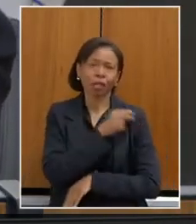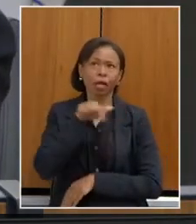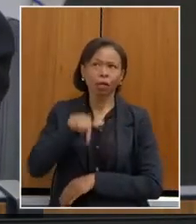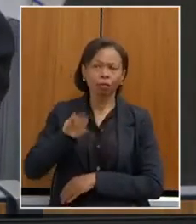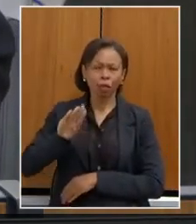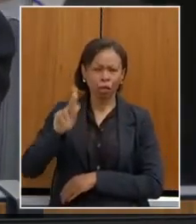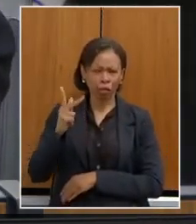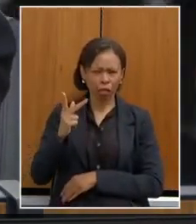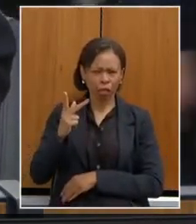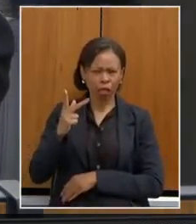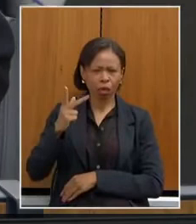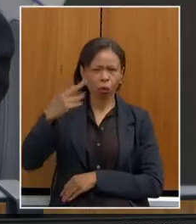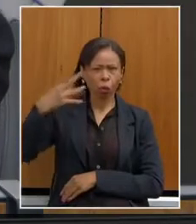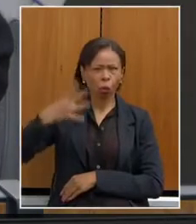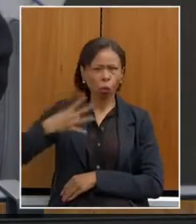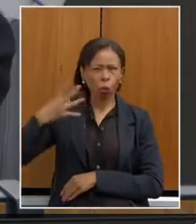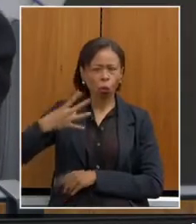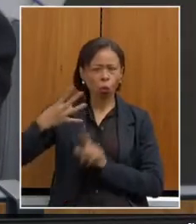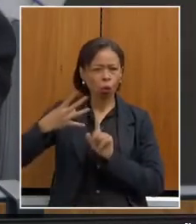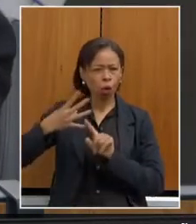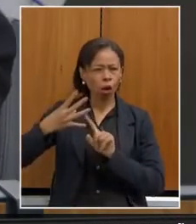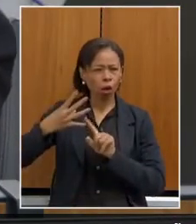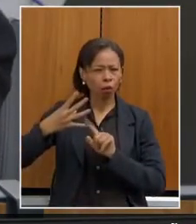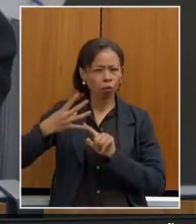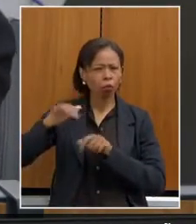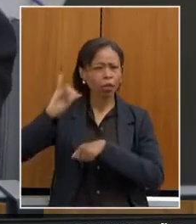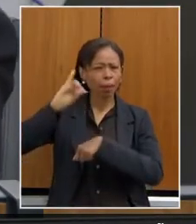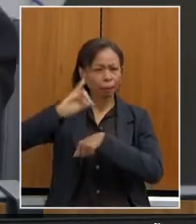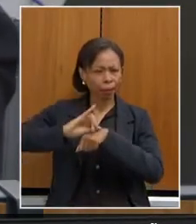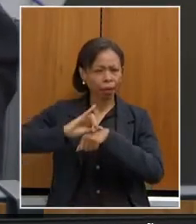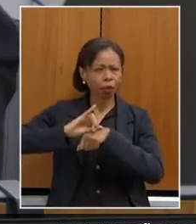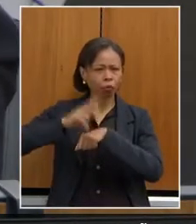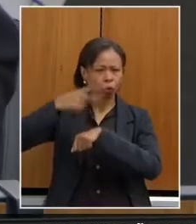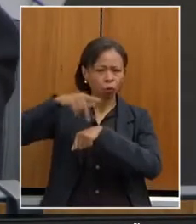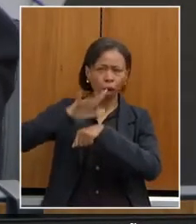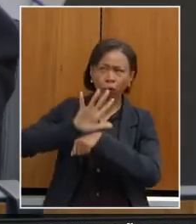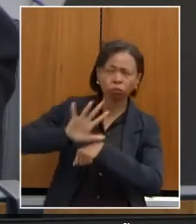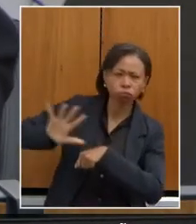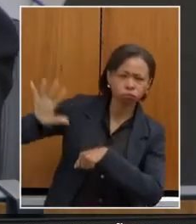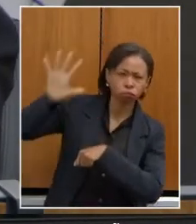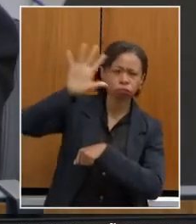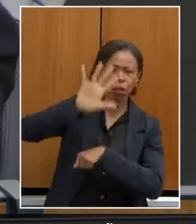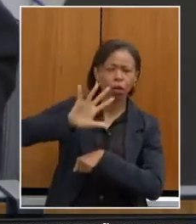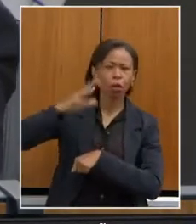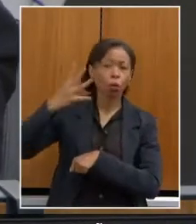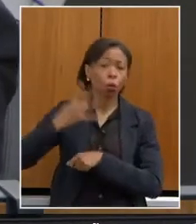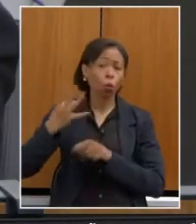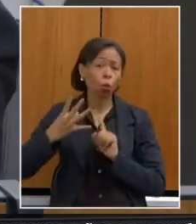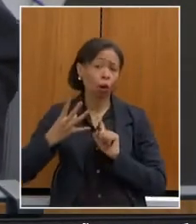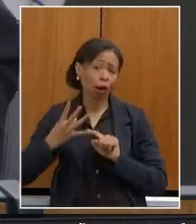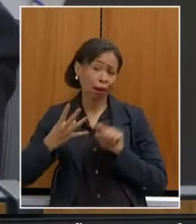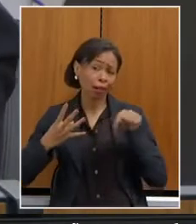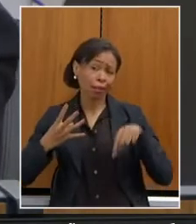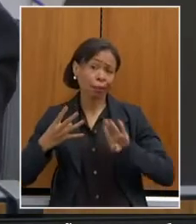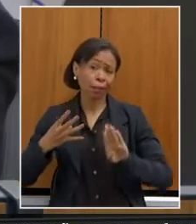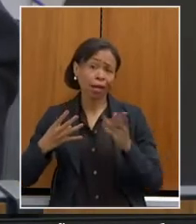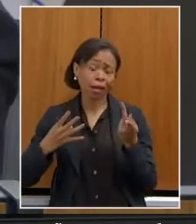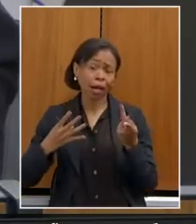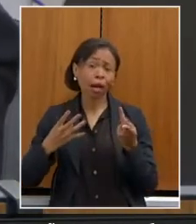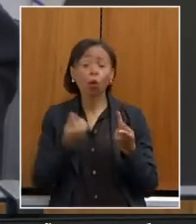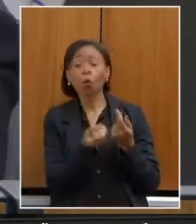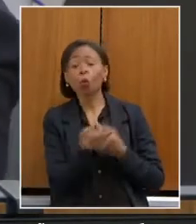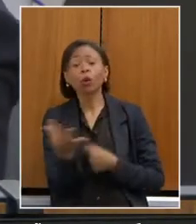quarto município, a quarta capital do país que mais vacinou D1 mais D2, ou seja, o número de vacinas aplicadas aqui